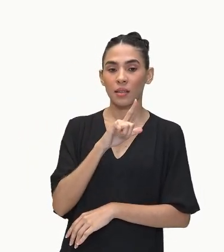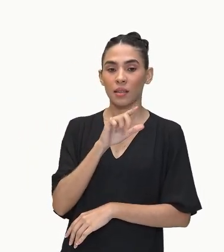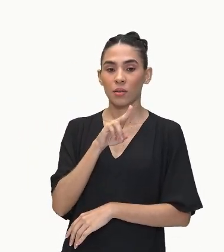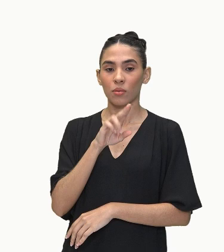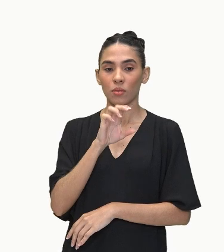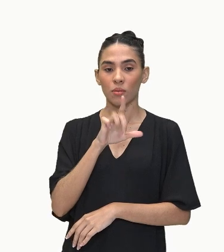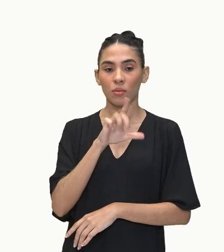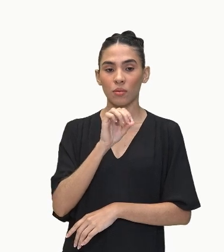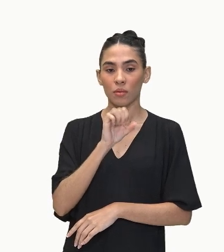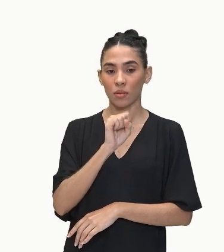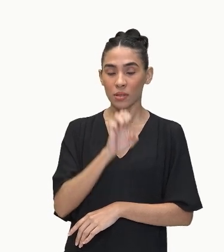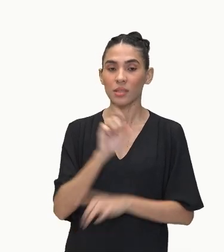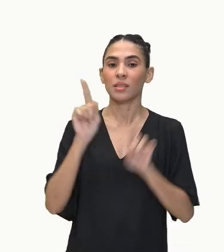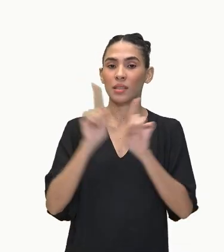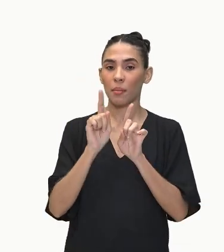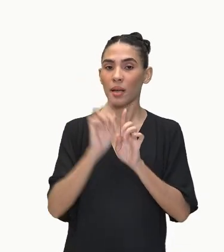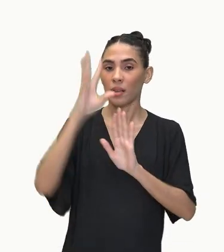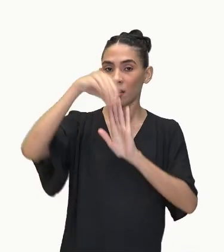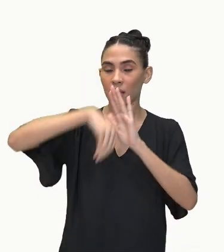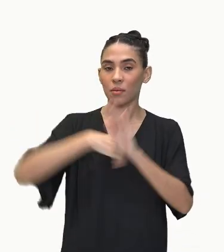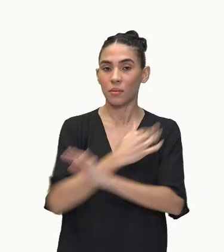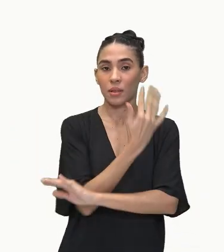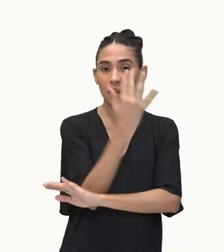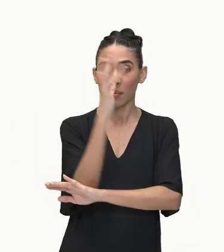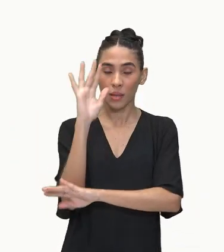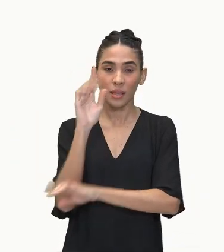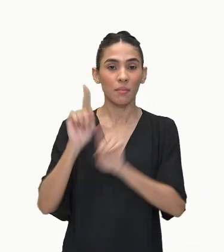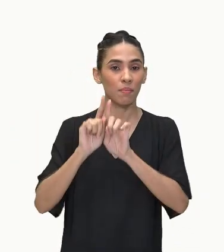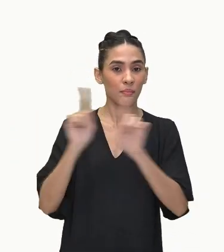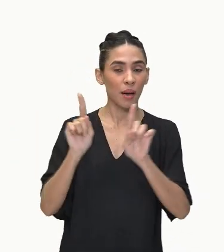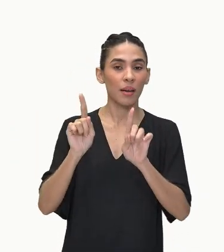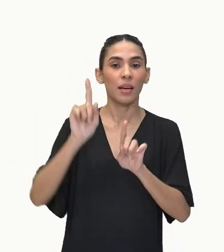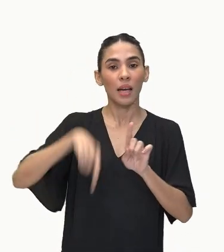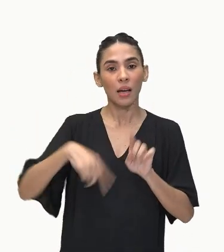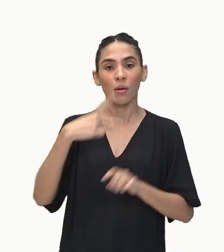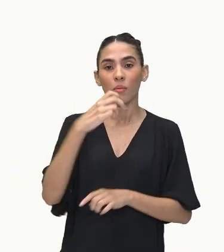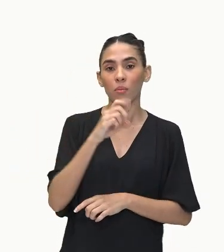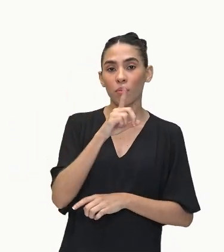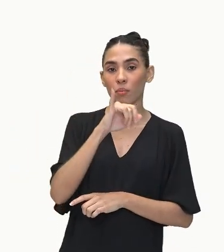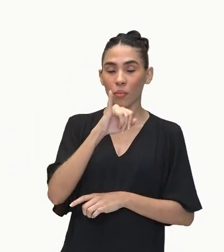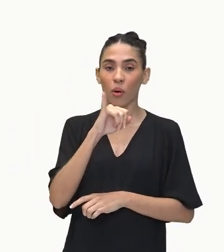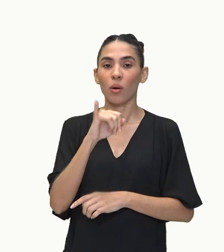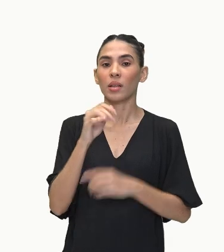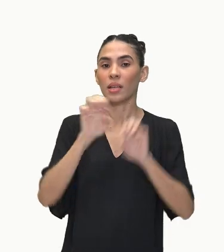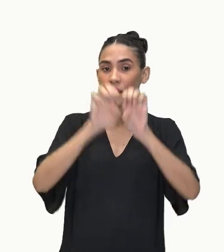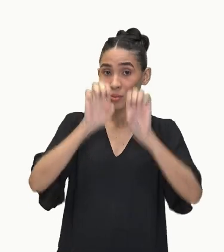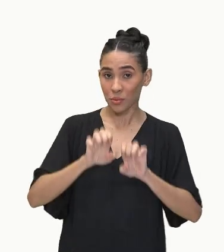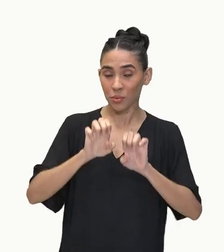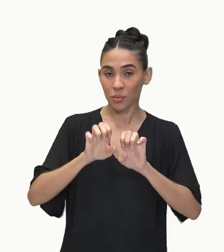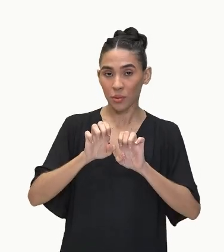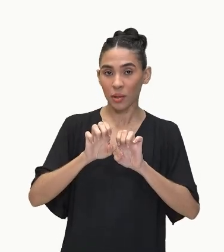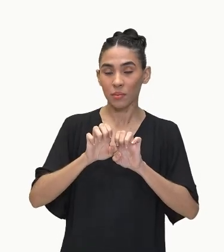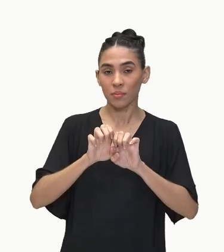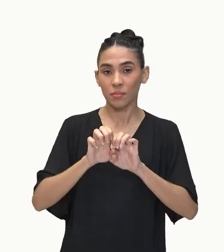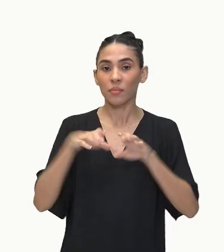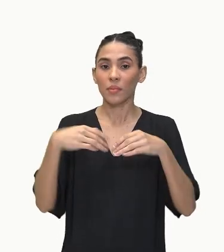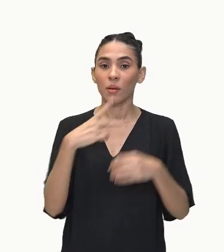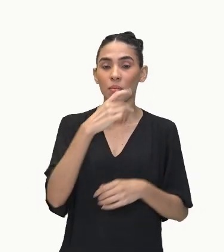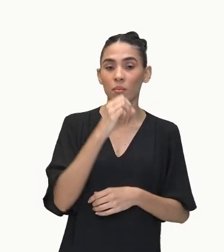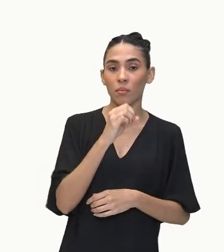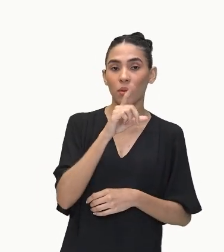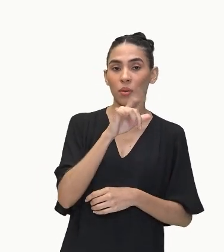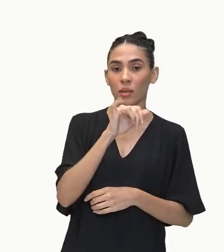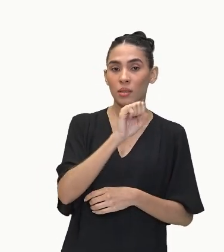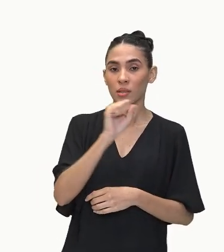também está presente nas plantas. Só que a celulose já é um polissacarídeo estrutural. Então, os polissacarídeos eles